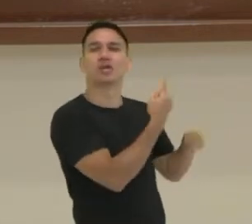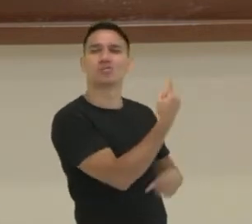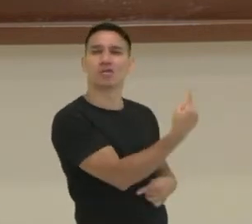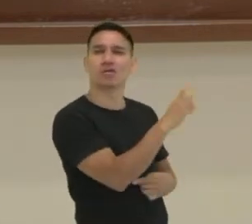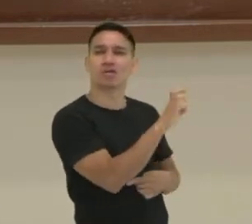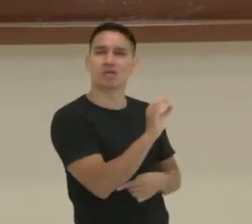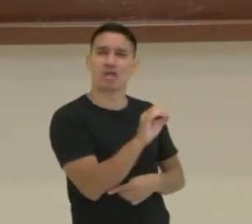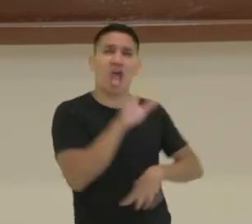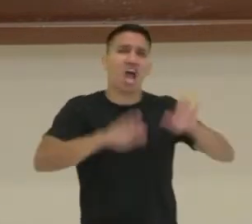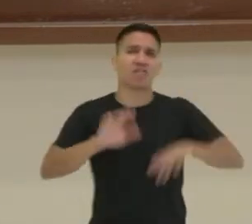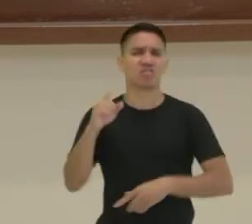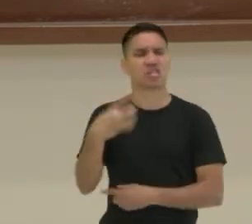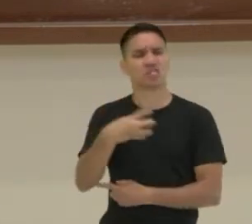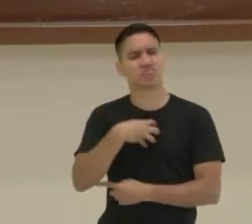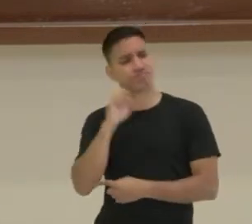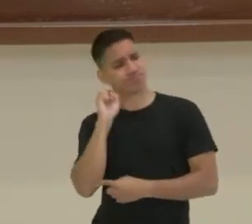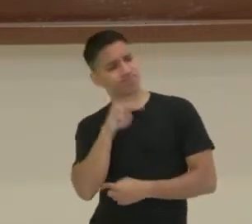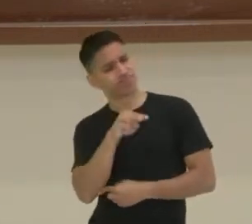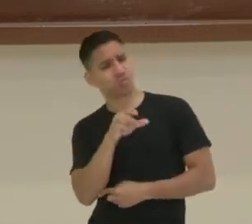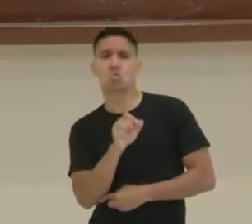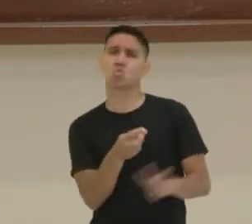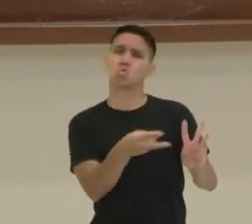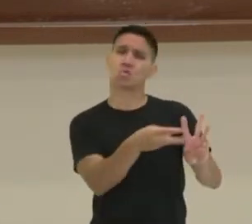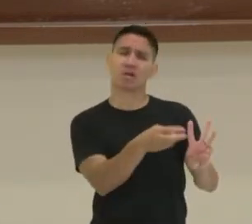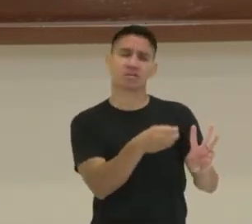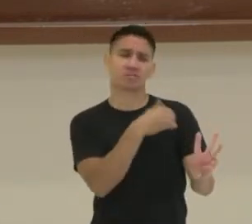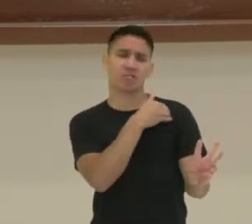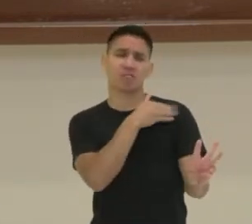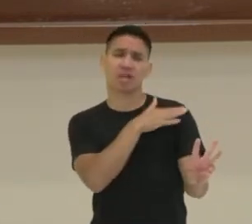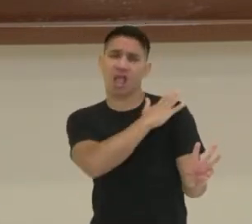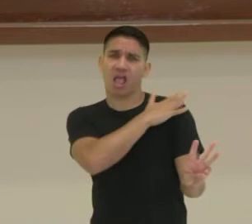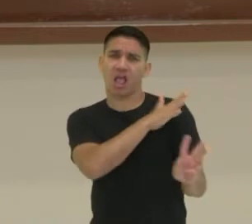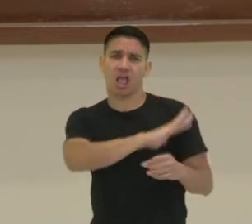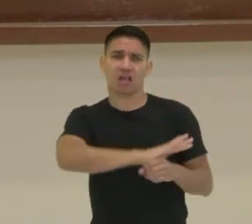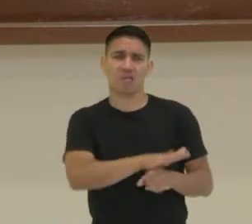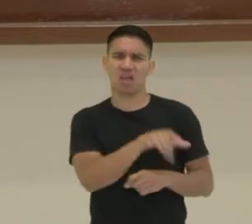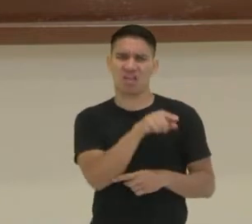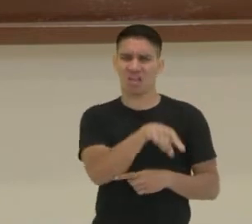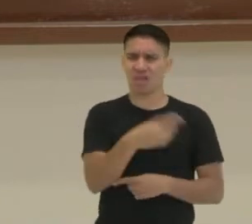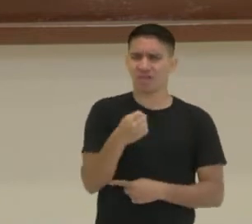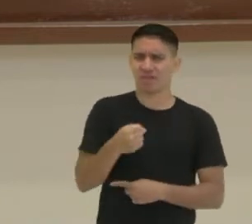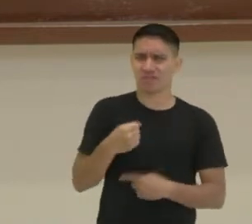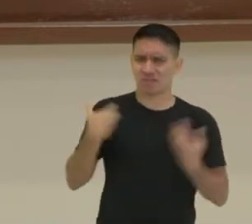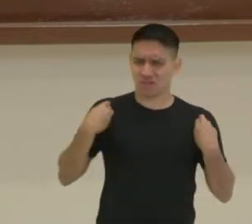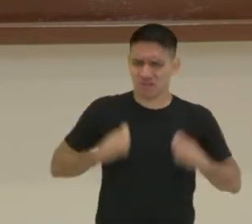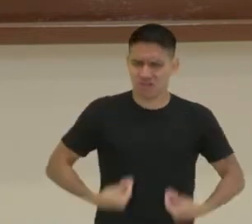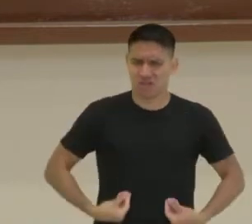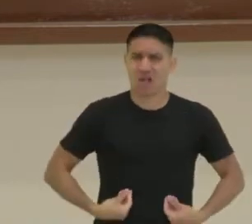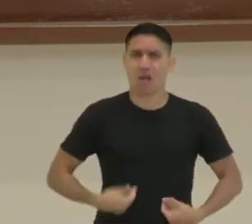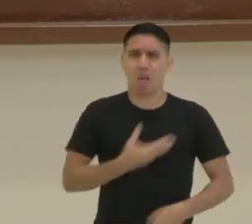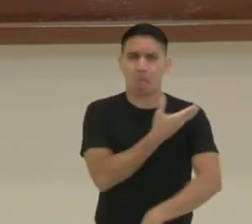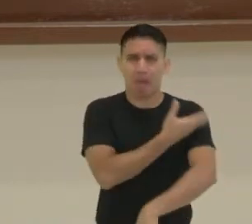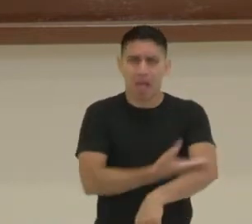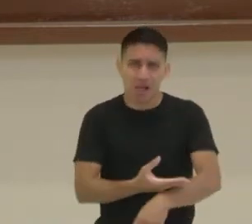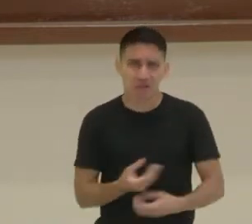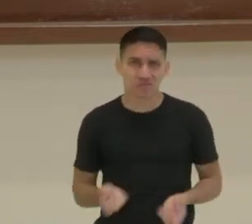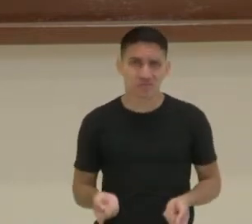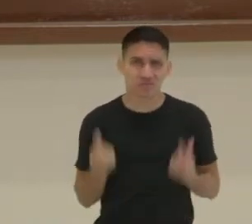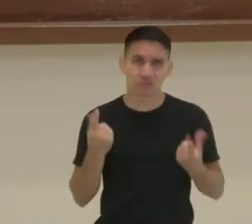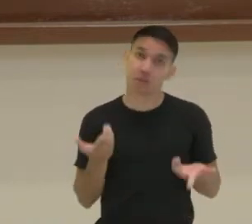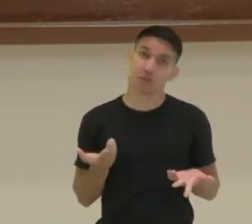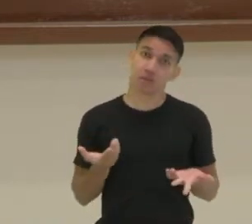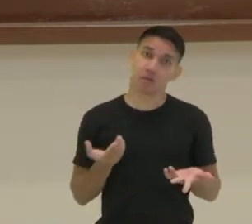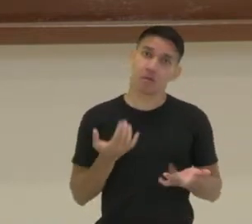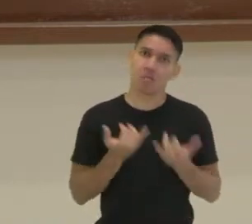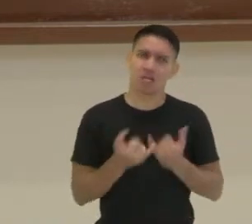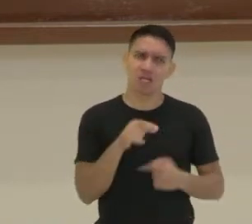índios, porque nós olhamos para eles e falamos, mas eles estão vestidos de brancos. Como se eles não tivessem o